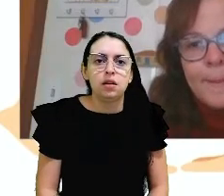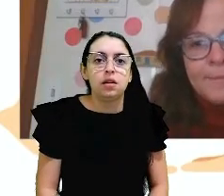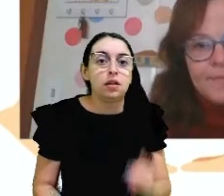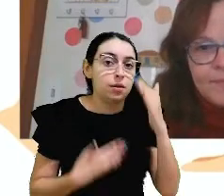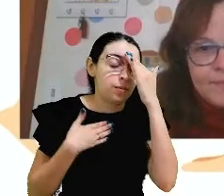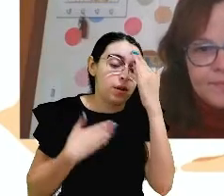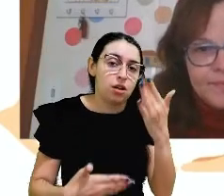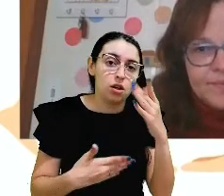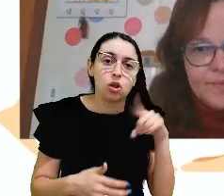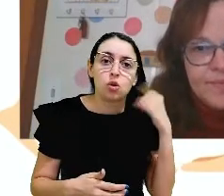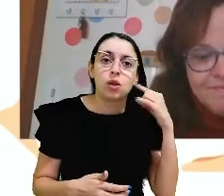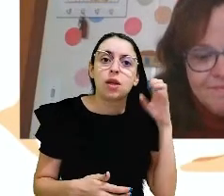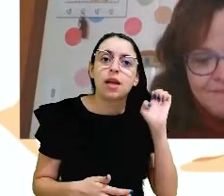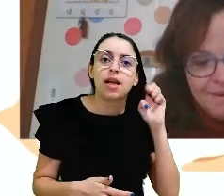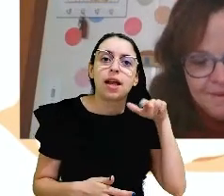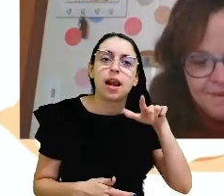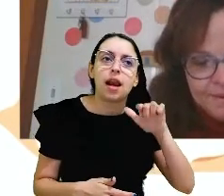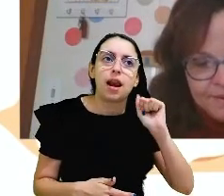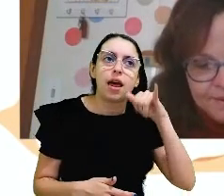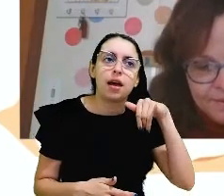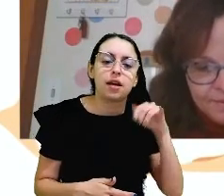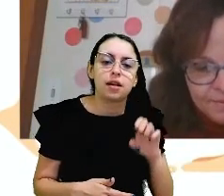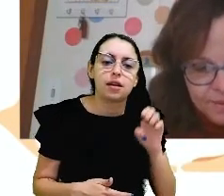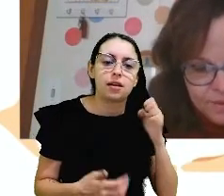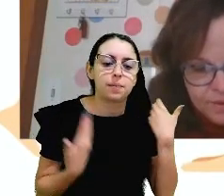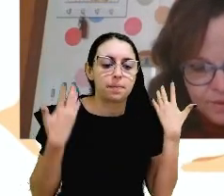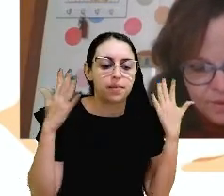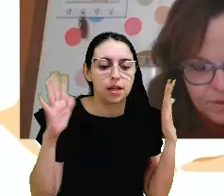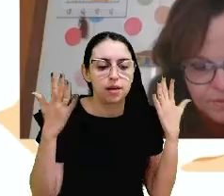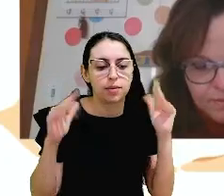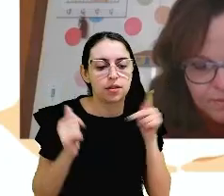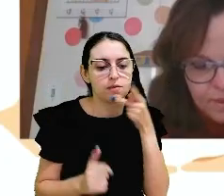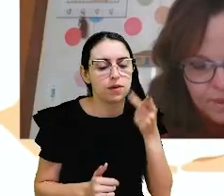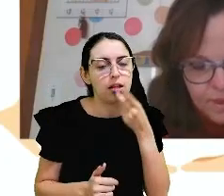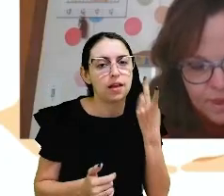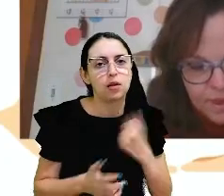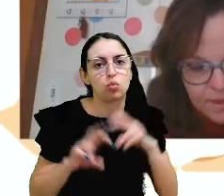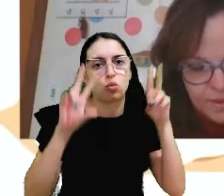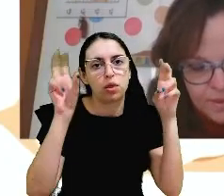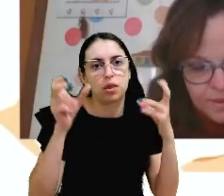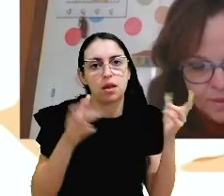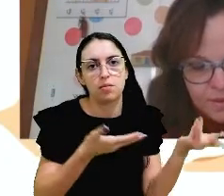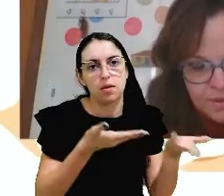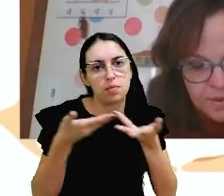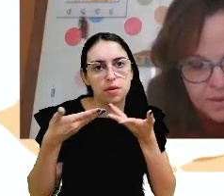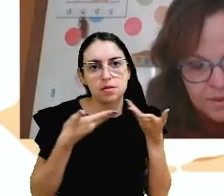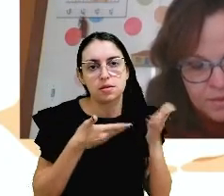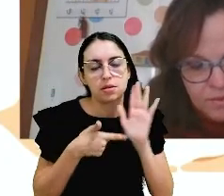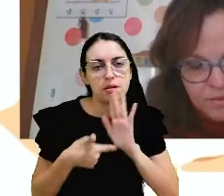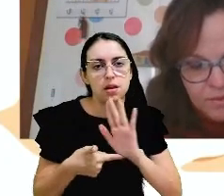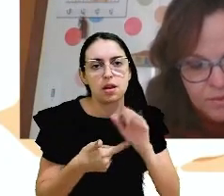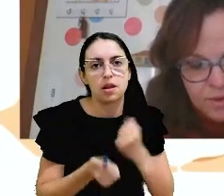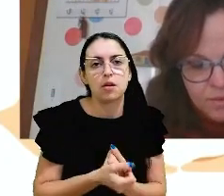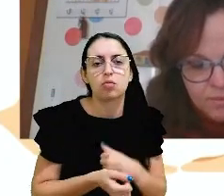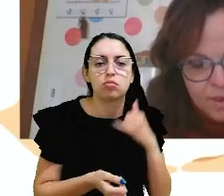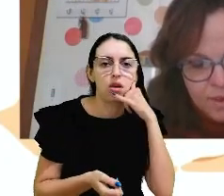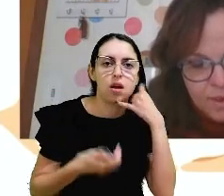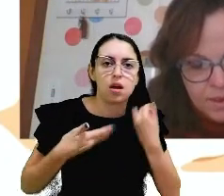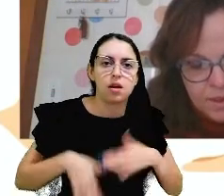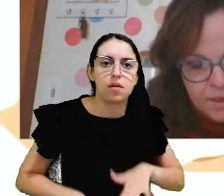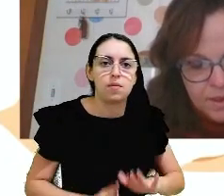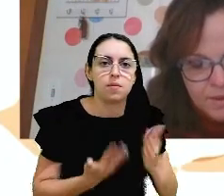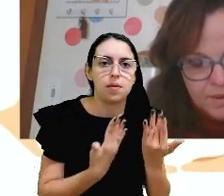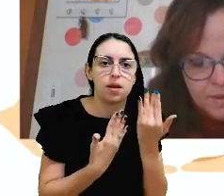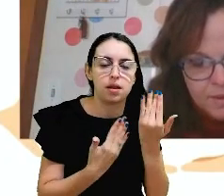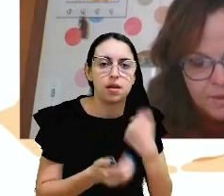Obrigada, doutora Elaine. Parabéns pela fala, pelo tema trazido, né? Essa questão das parteiras aí.